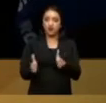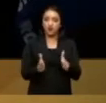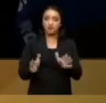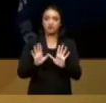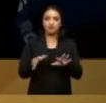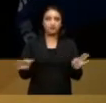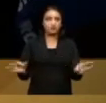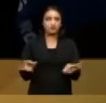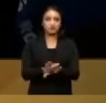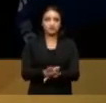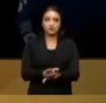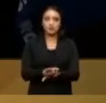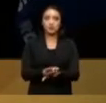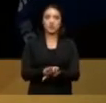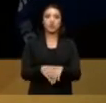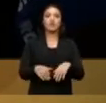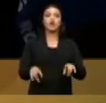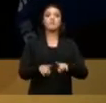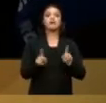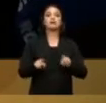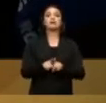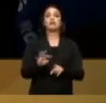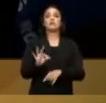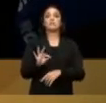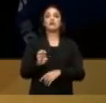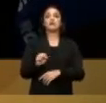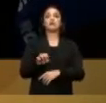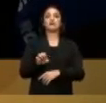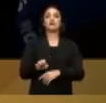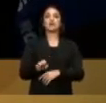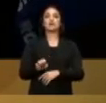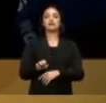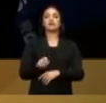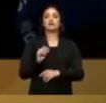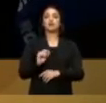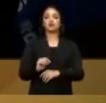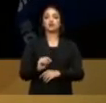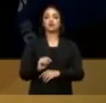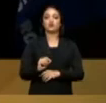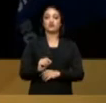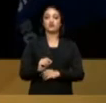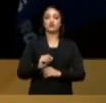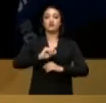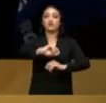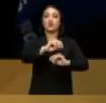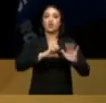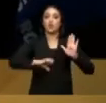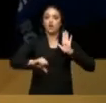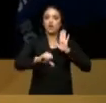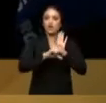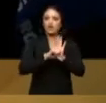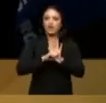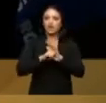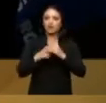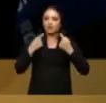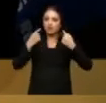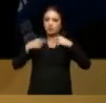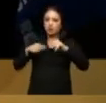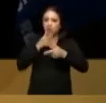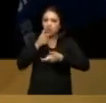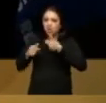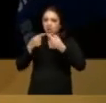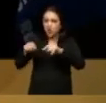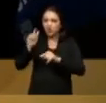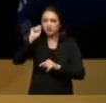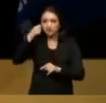concreto, bem como para fixar a tese de que o delito de injúria racial, tipificado no artigo